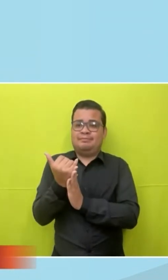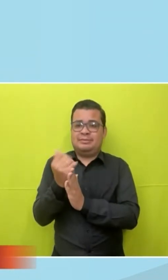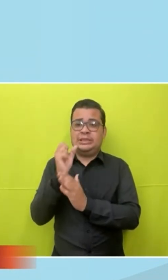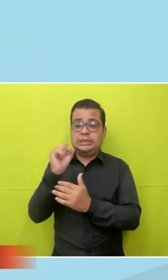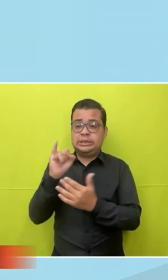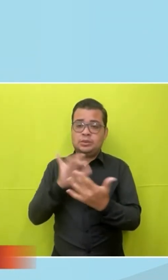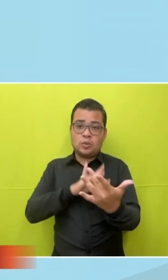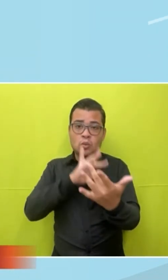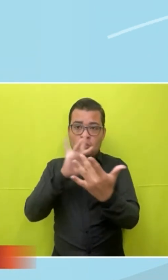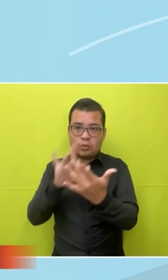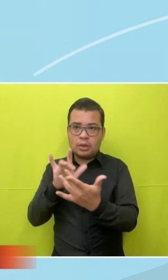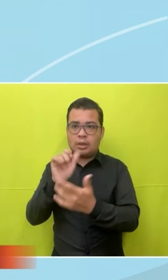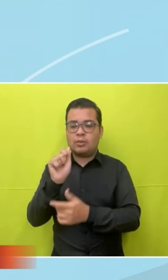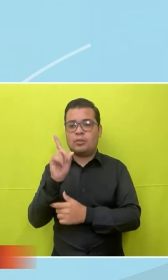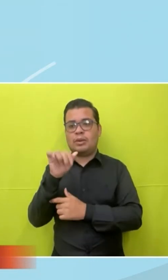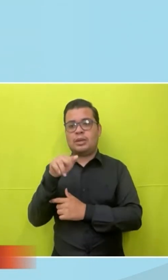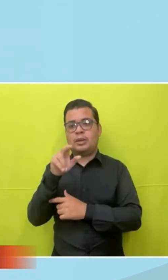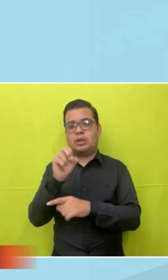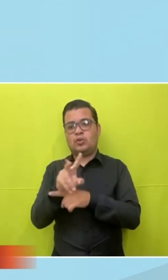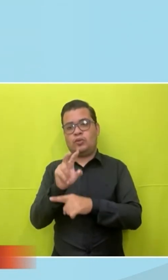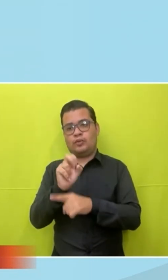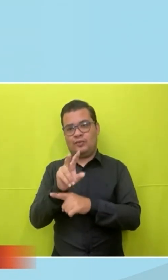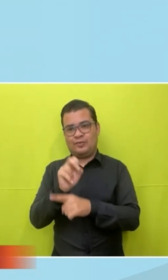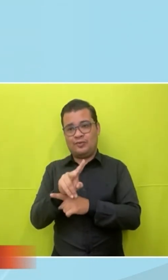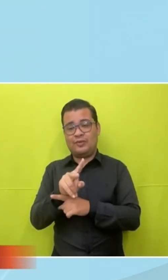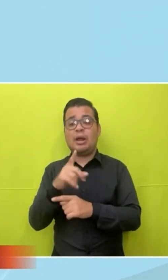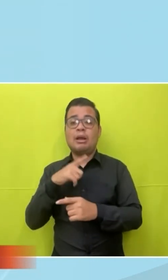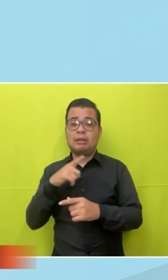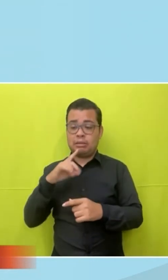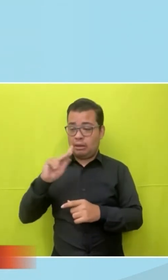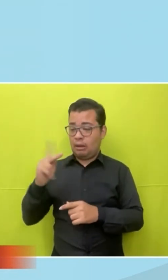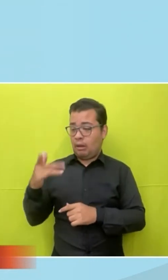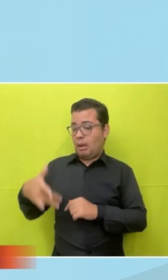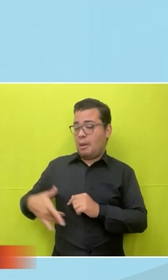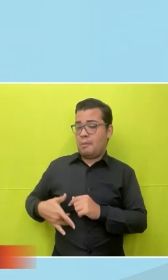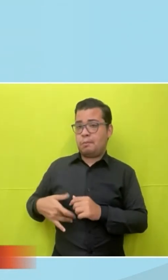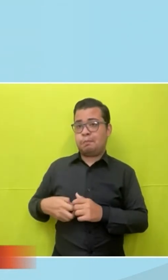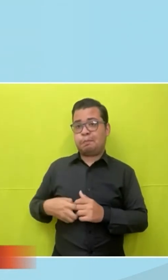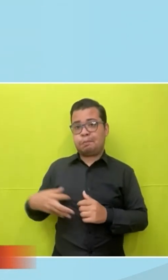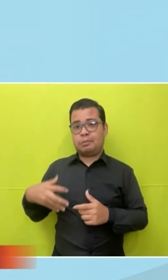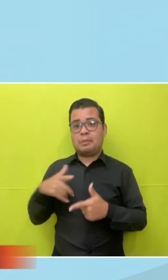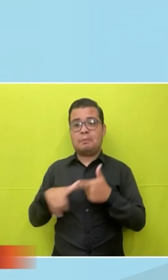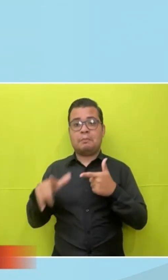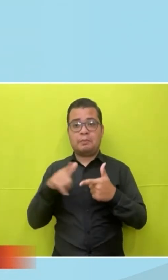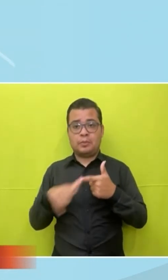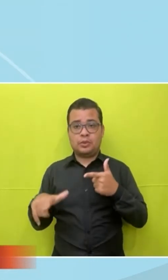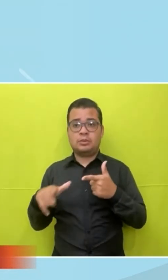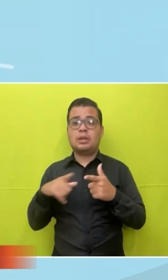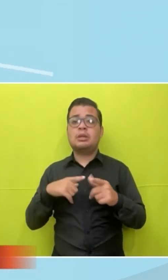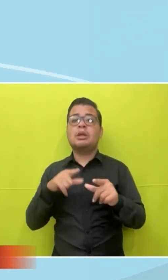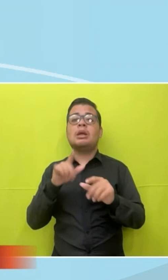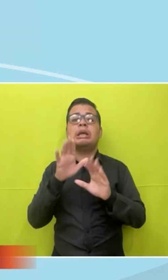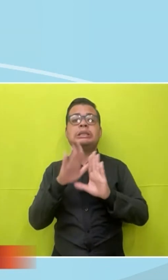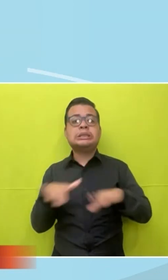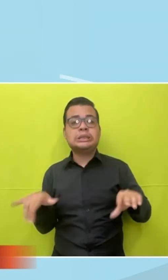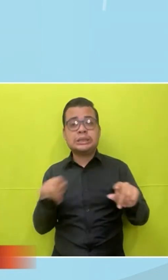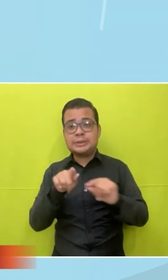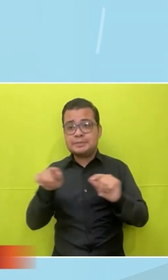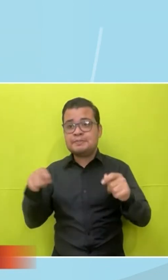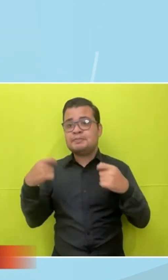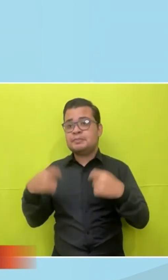contato com o adenovírus, causando assim a inflamação aguda no fígado, que levou crianças a necessitarem